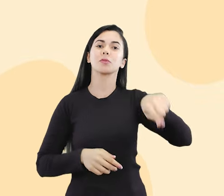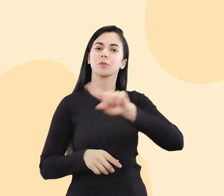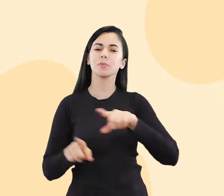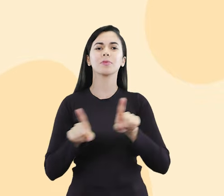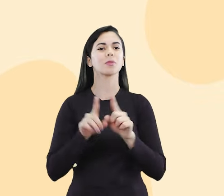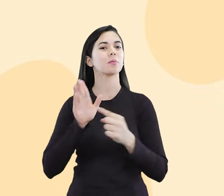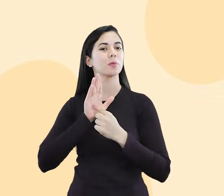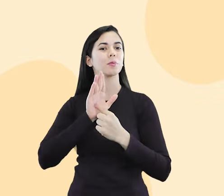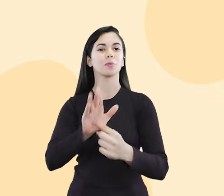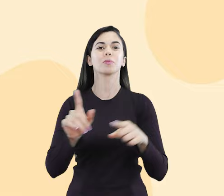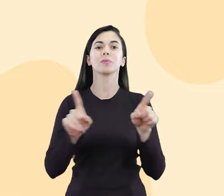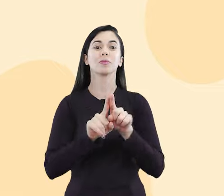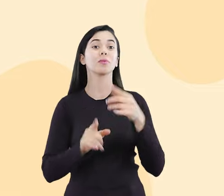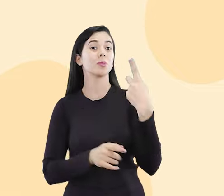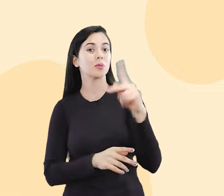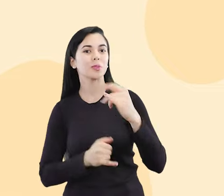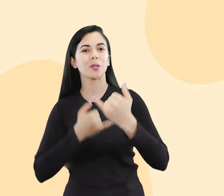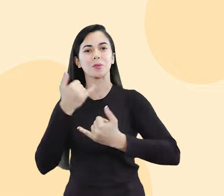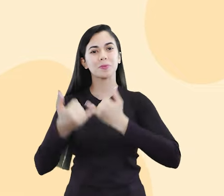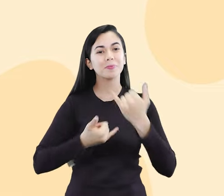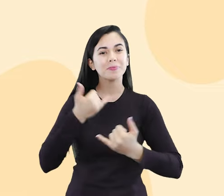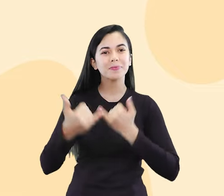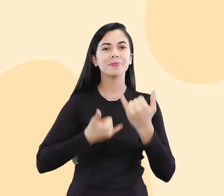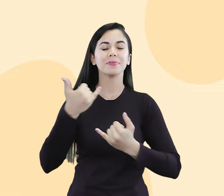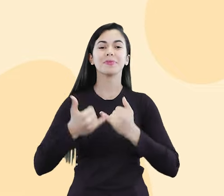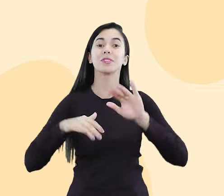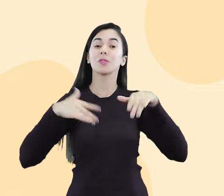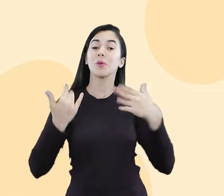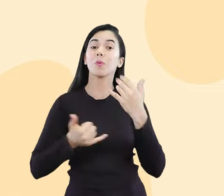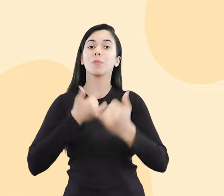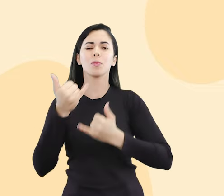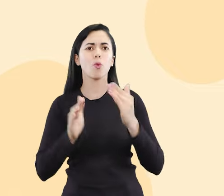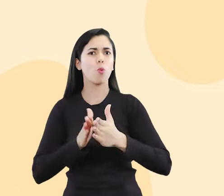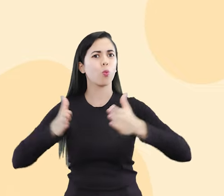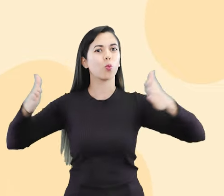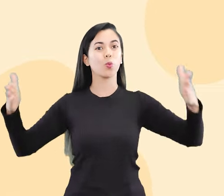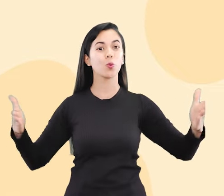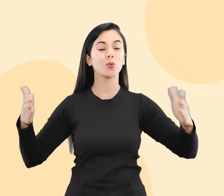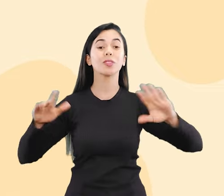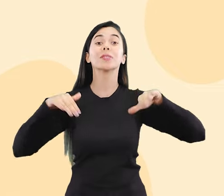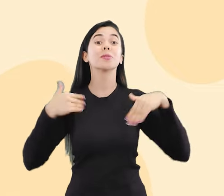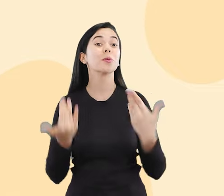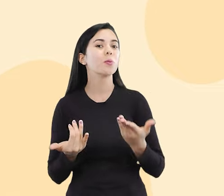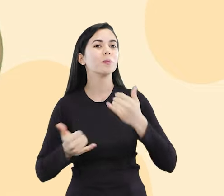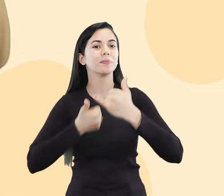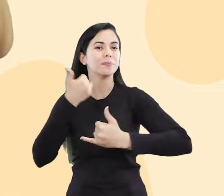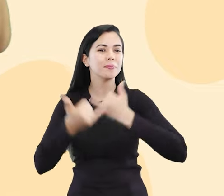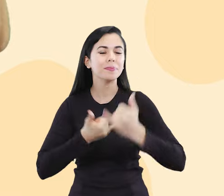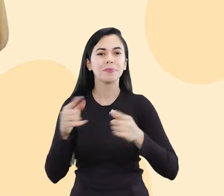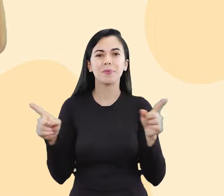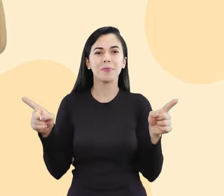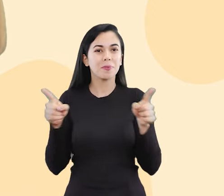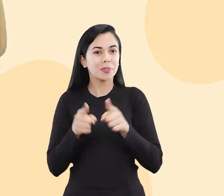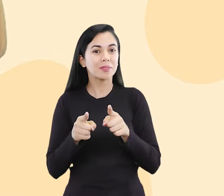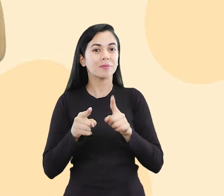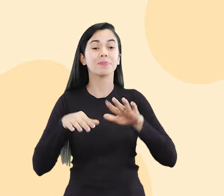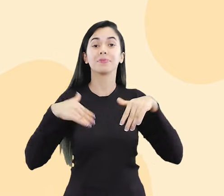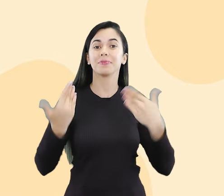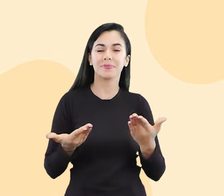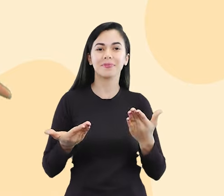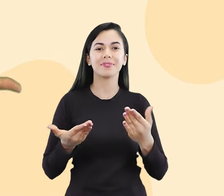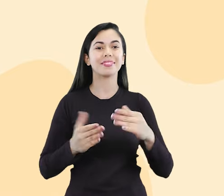pode mostrar os seus brinquedos. Qual o brinquedo que você tem aí bem grande? E qual o brinquedo que você tem que é bem